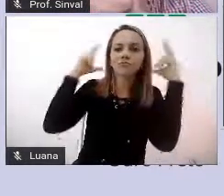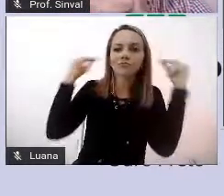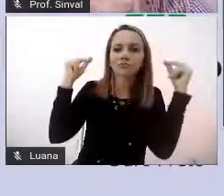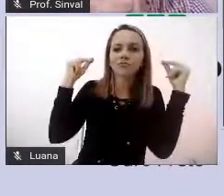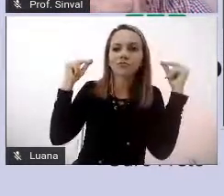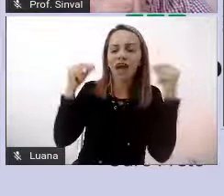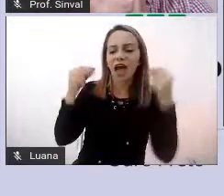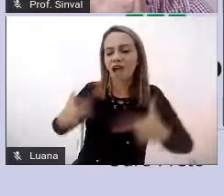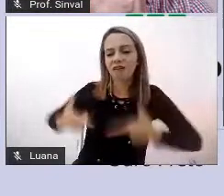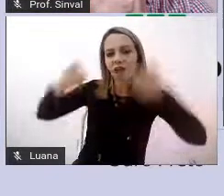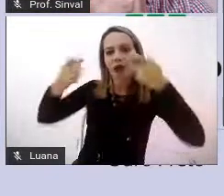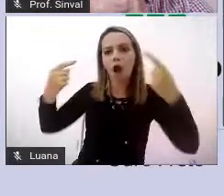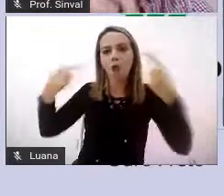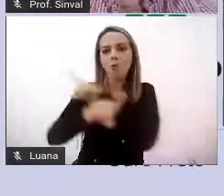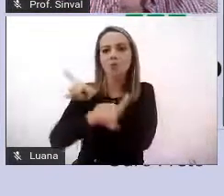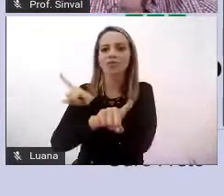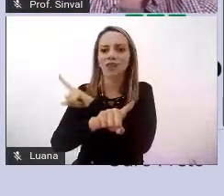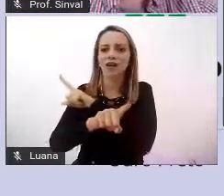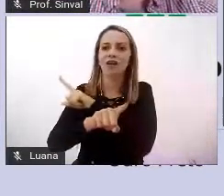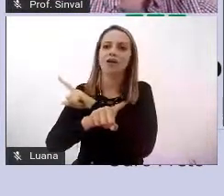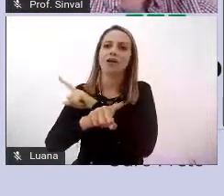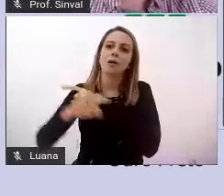Simval, tem quanto tempo ainda?